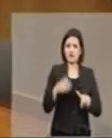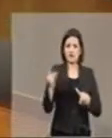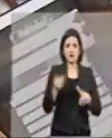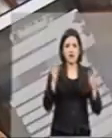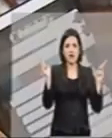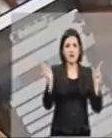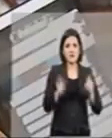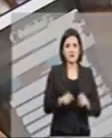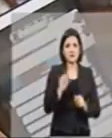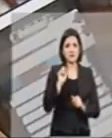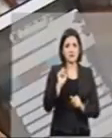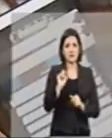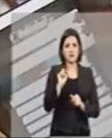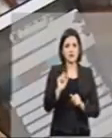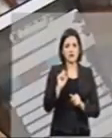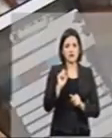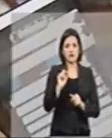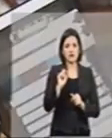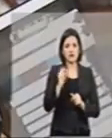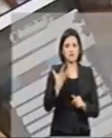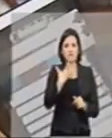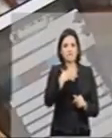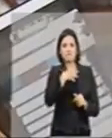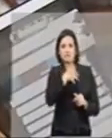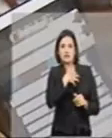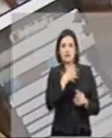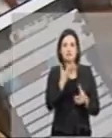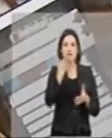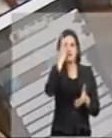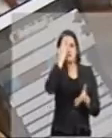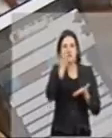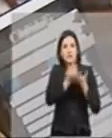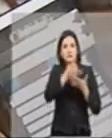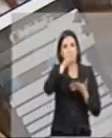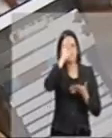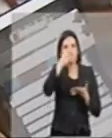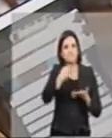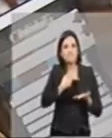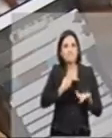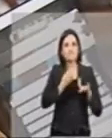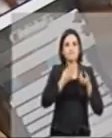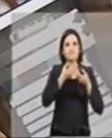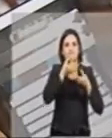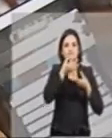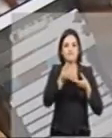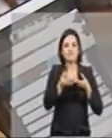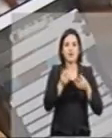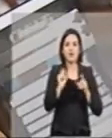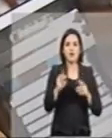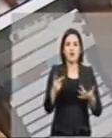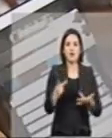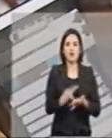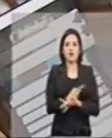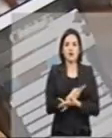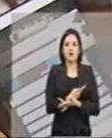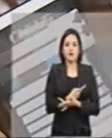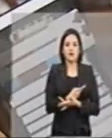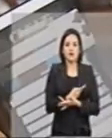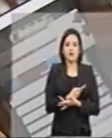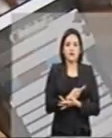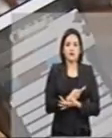simplesmente intuitiva. O que houve na espécie?